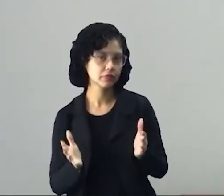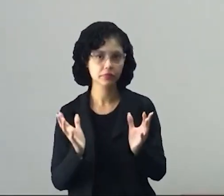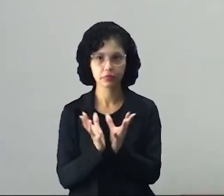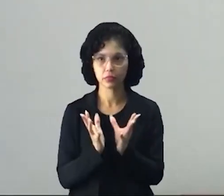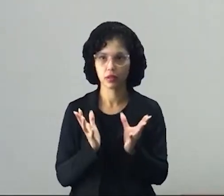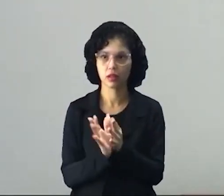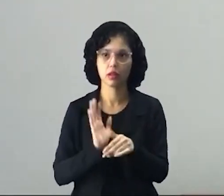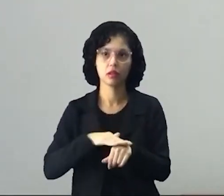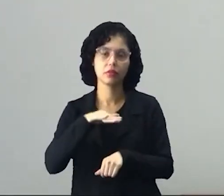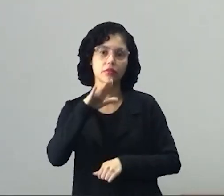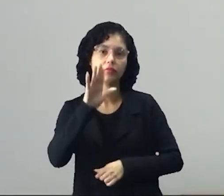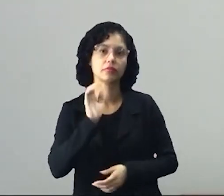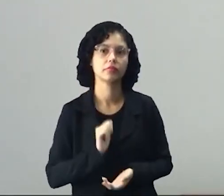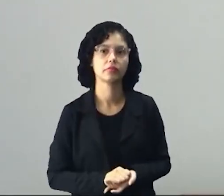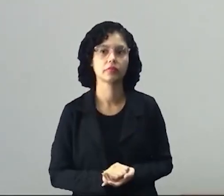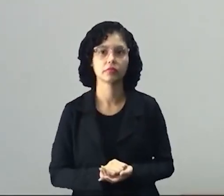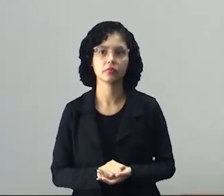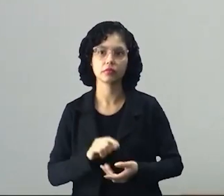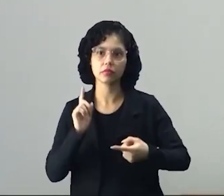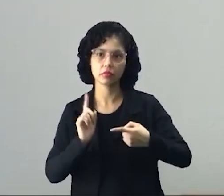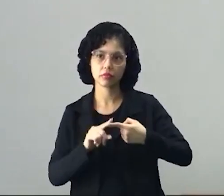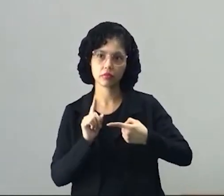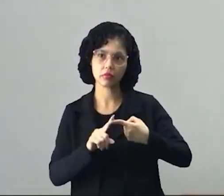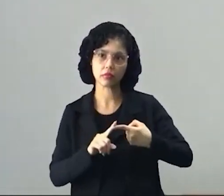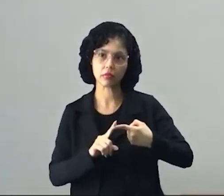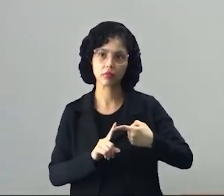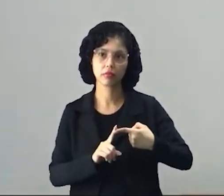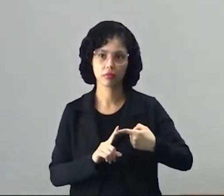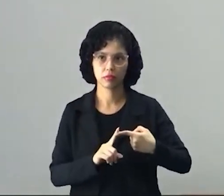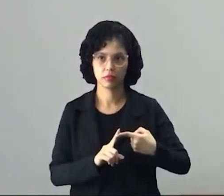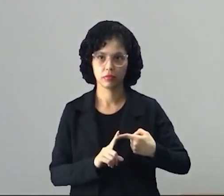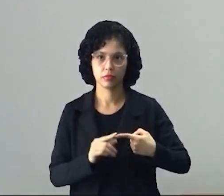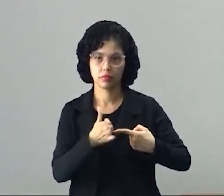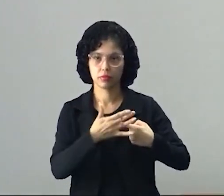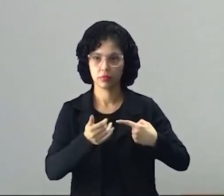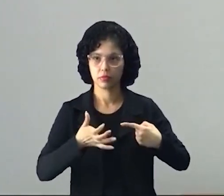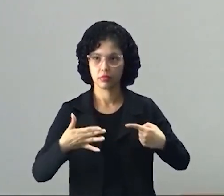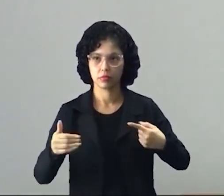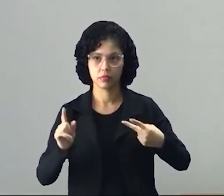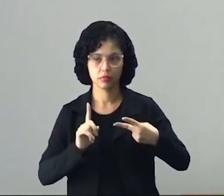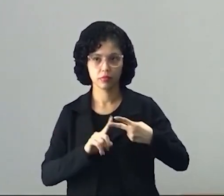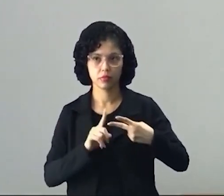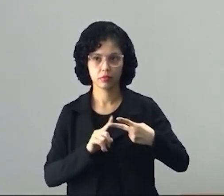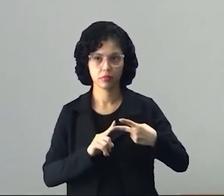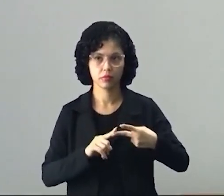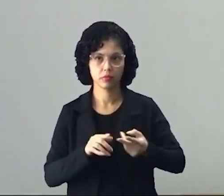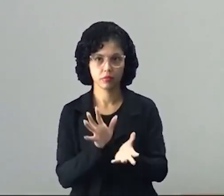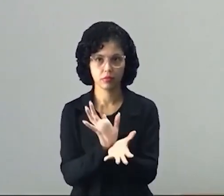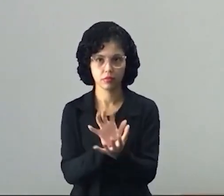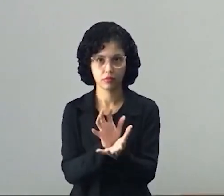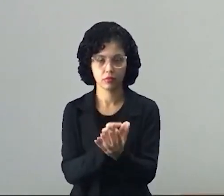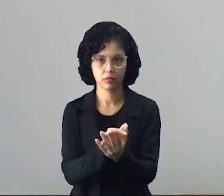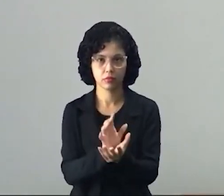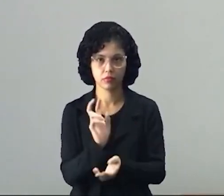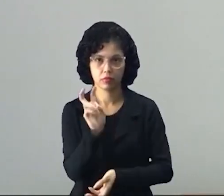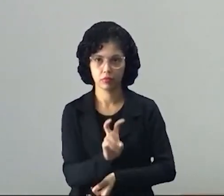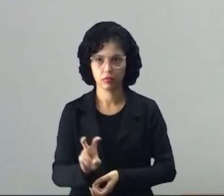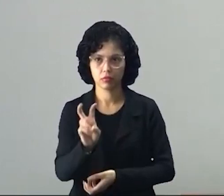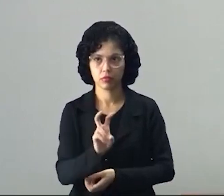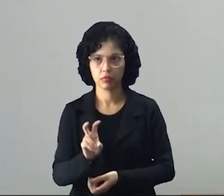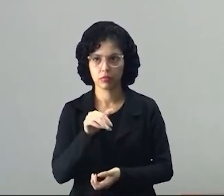os grupos dos animais mais evoluídos? Então, a gente vai considerar os peixes, os répteis e os anfíbios,